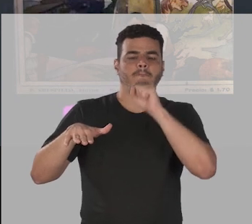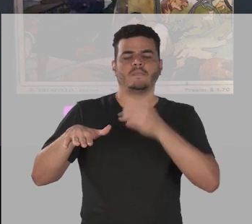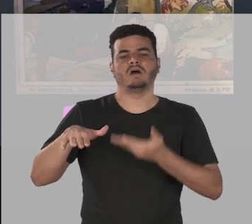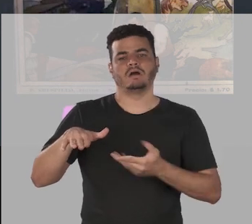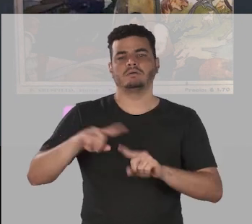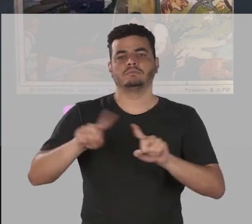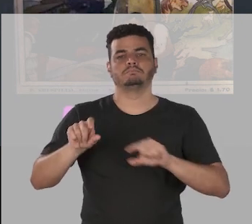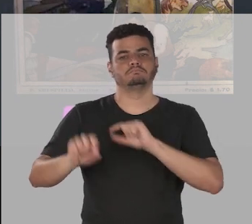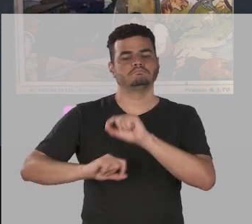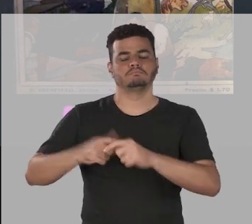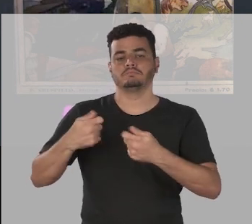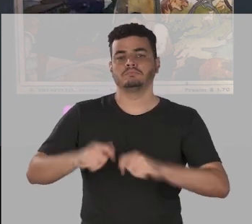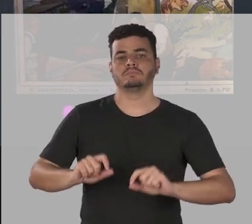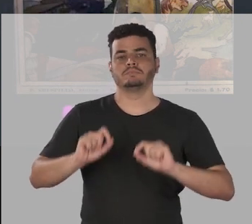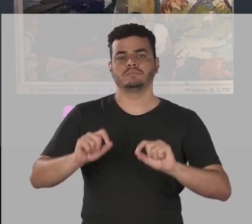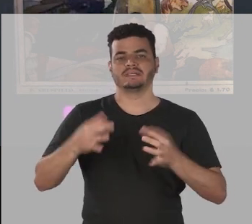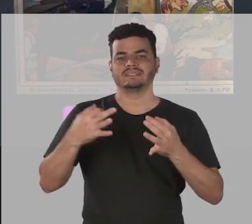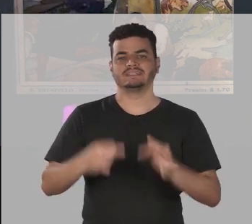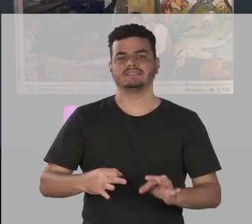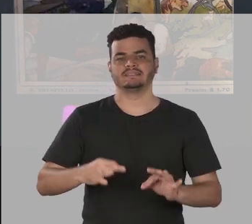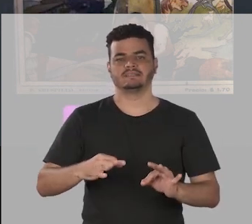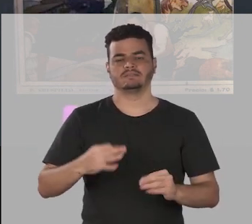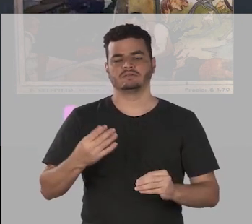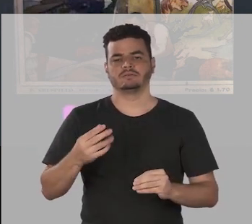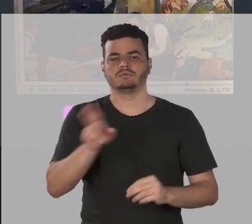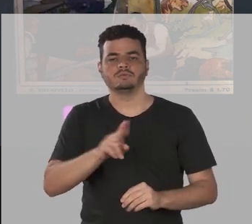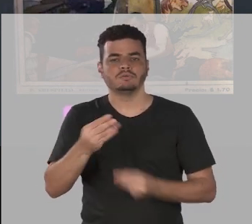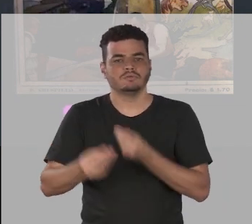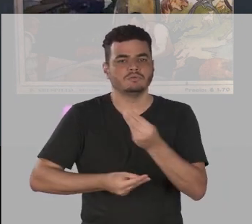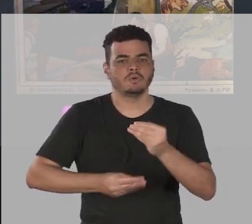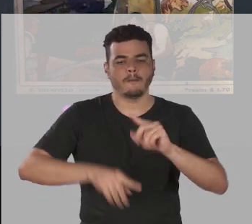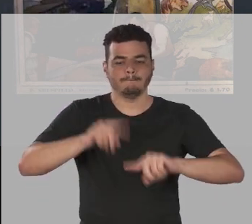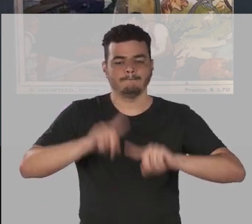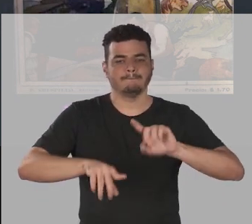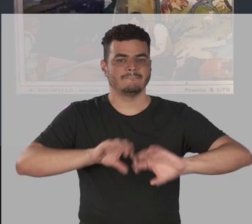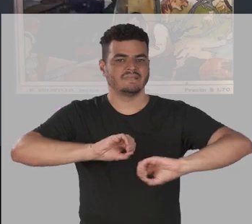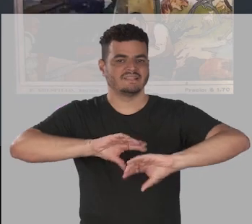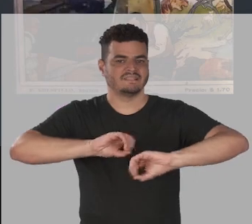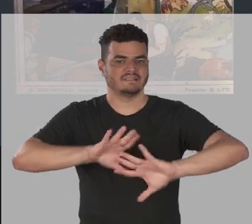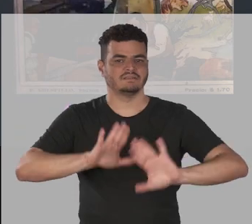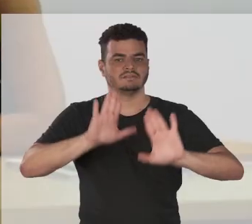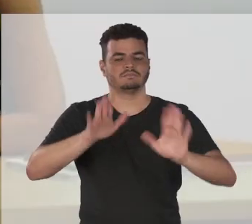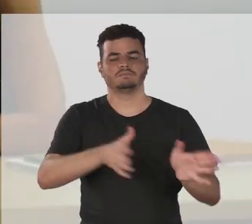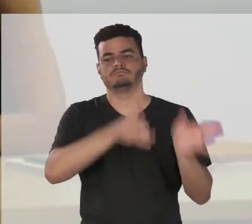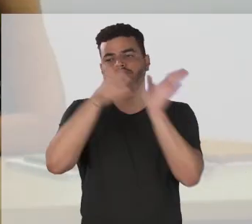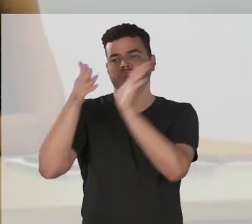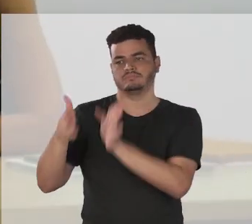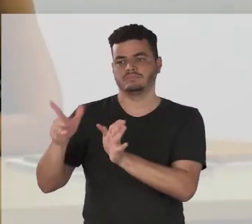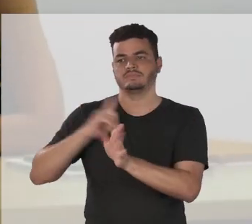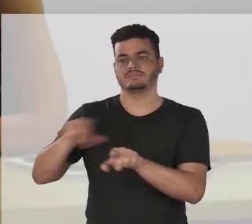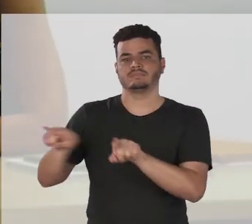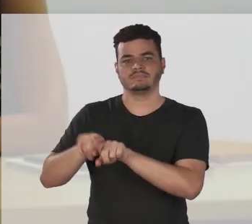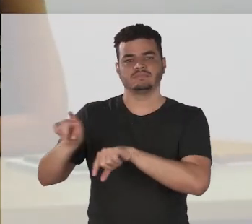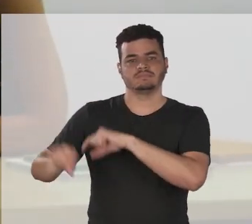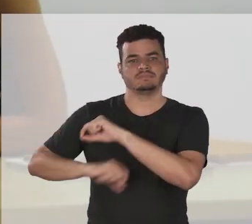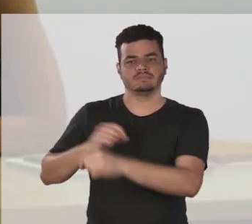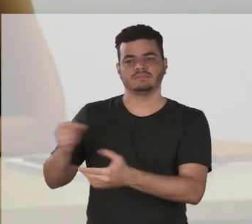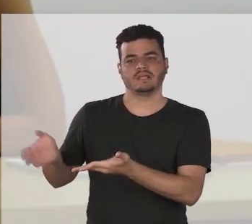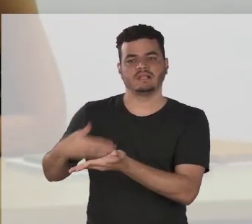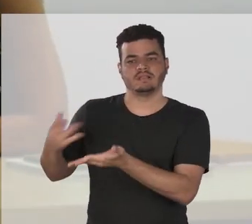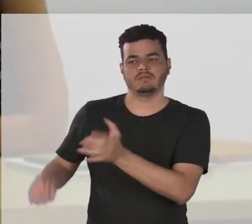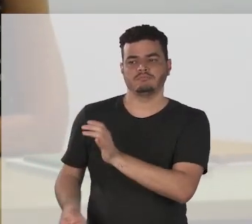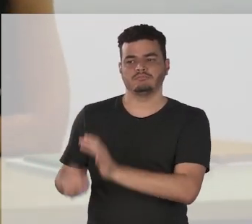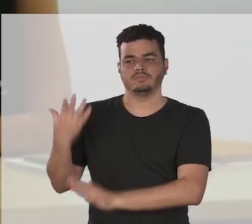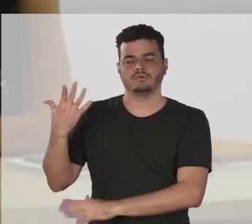bom, é uma novela que iniciaram, mas que se usava justamente como matéria de ensino. Por outro lado, há antologias